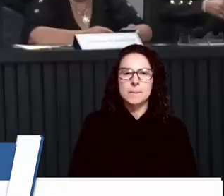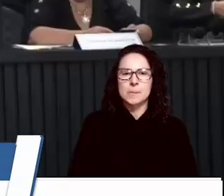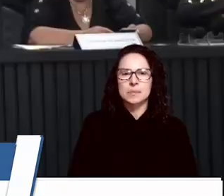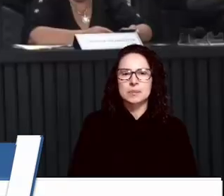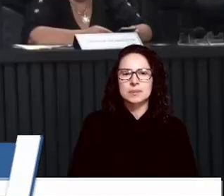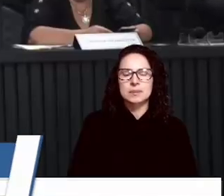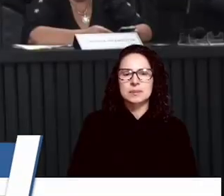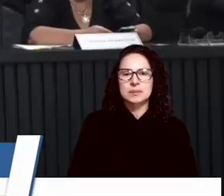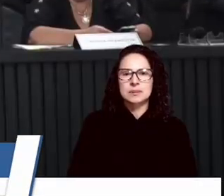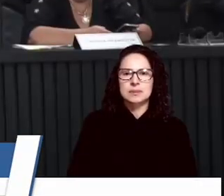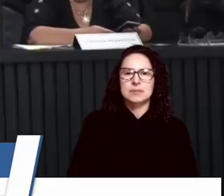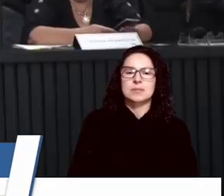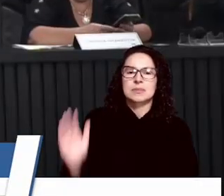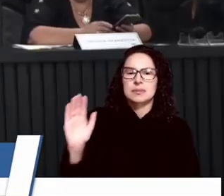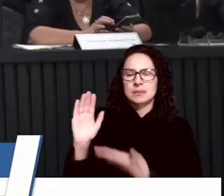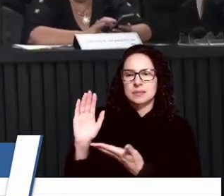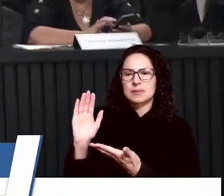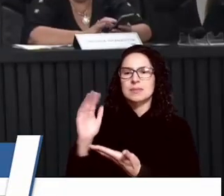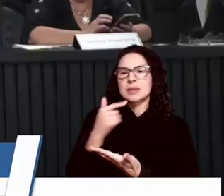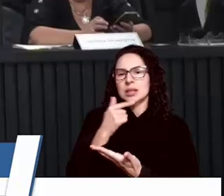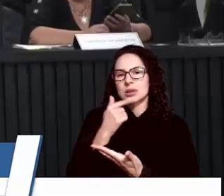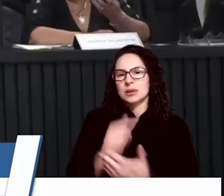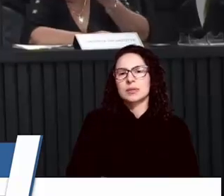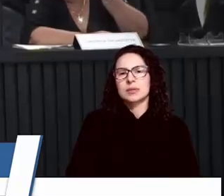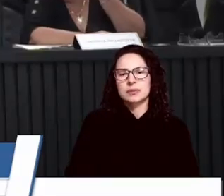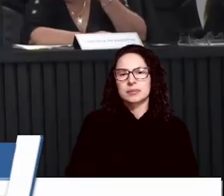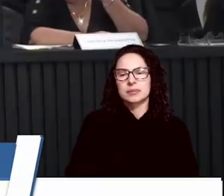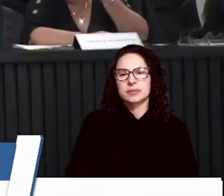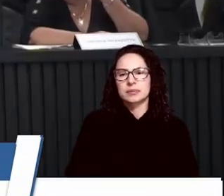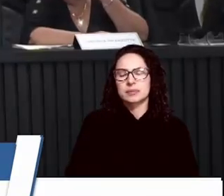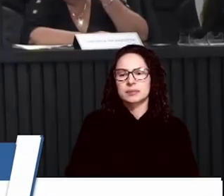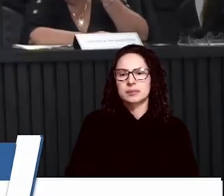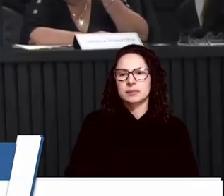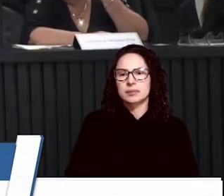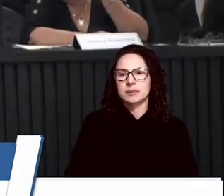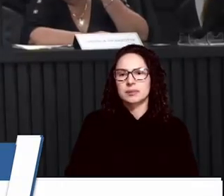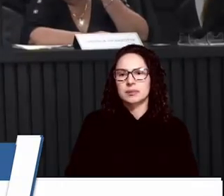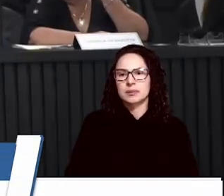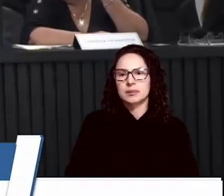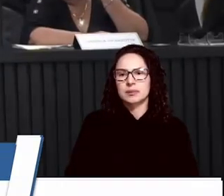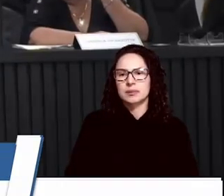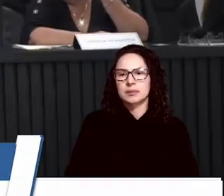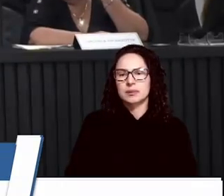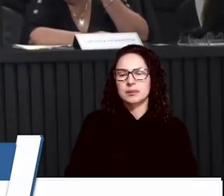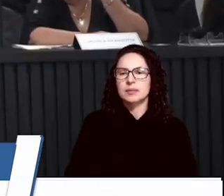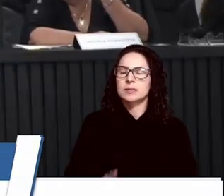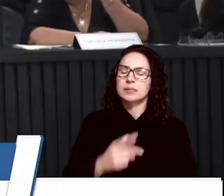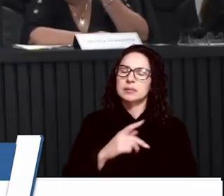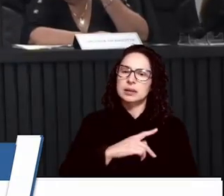Passa a palavra, presidente. Continua com a palavra o plenário, o vereador Gilson Pelizzaro. Senhor presidente, primeiro eu queria